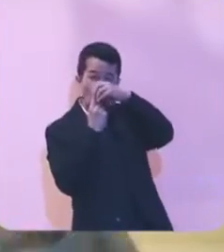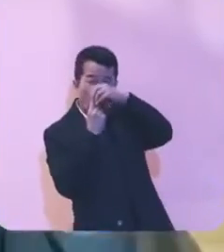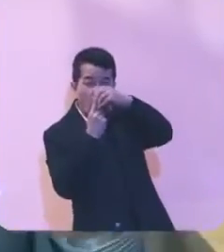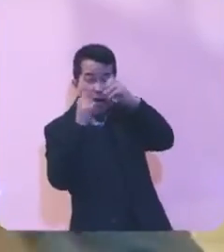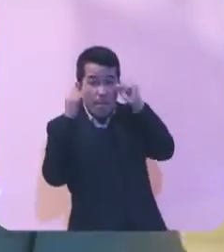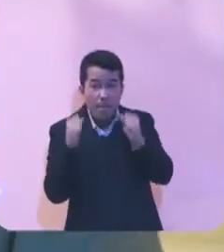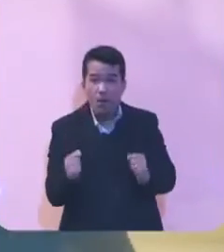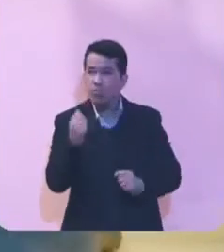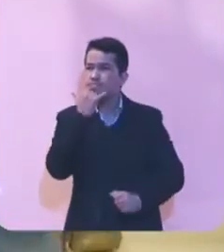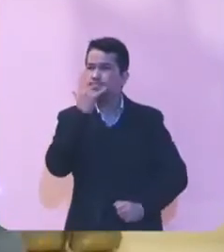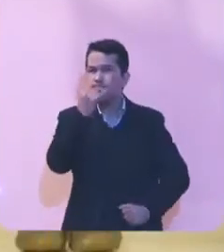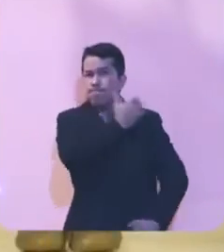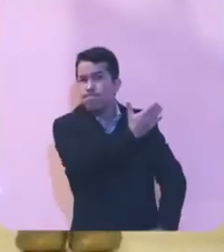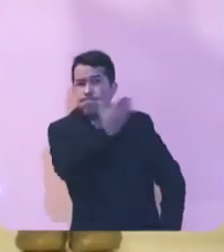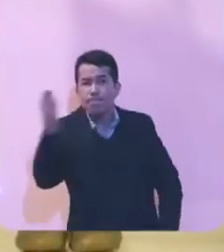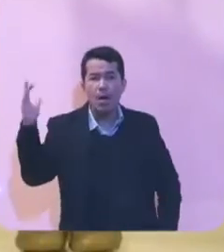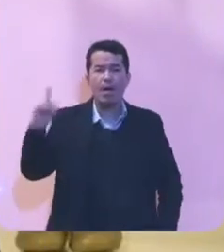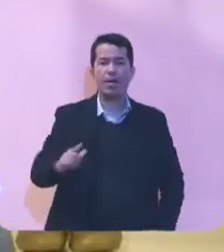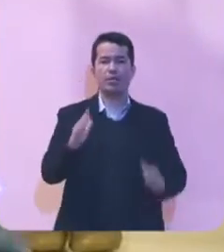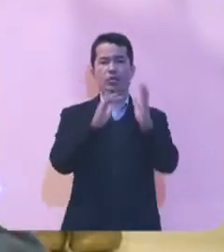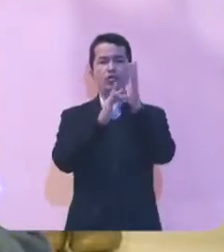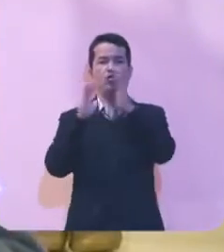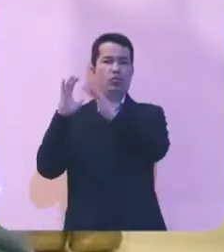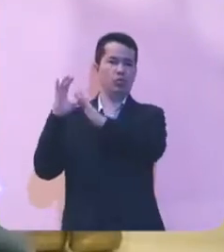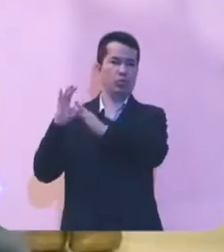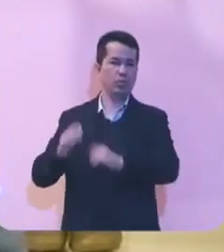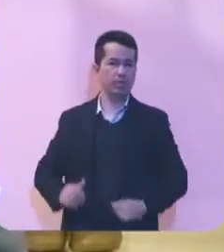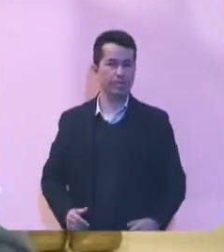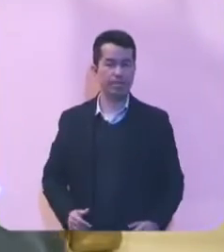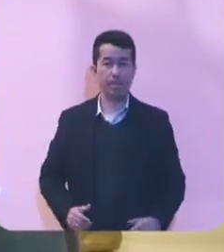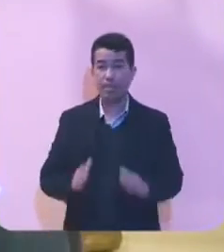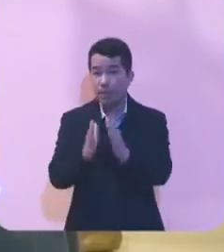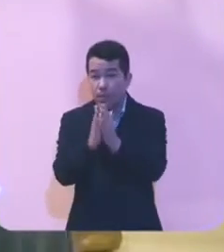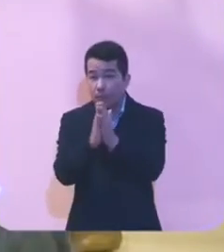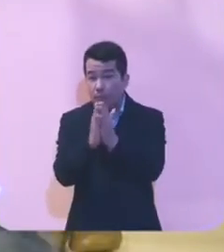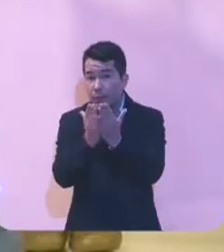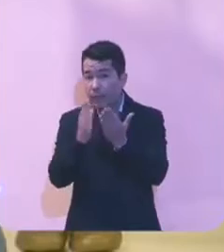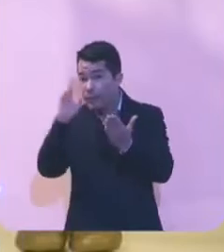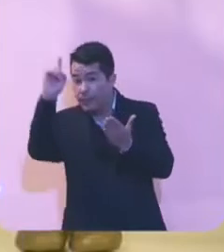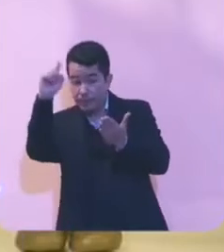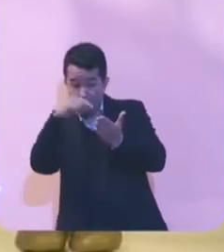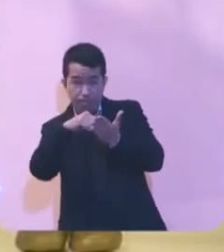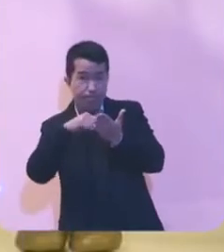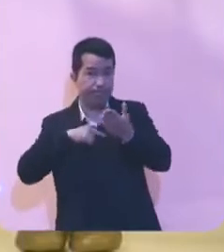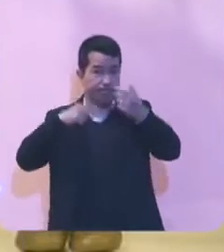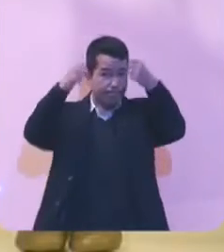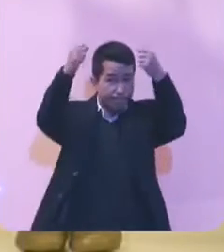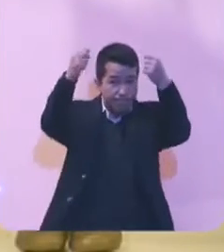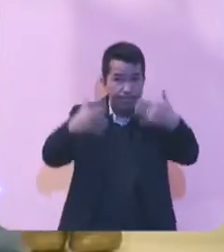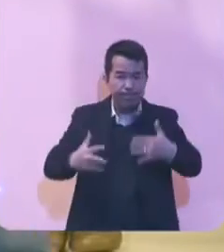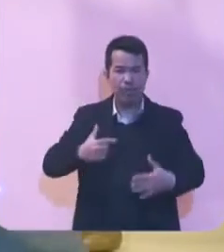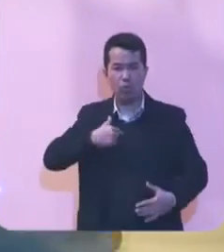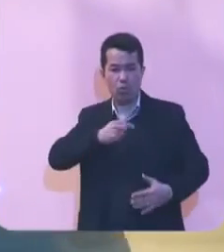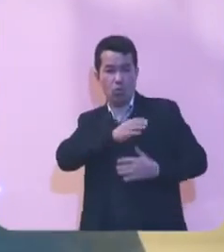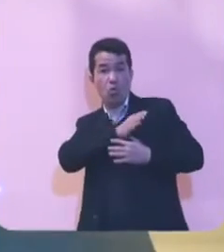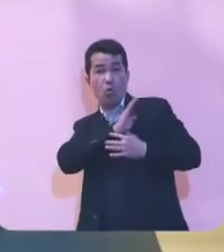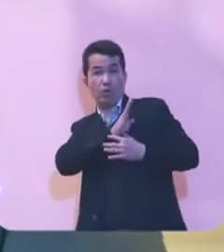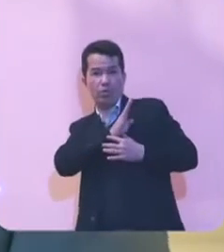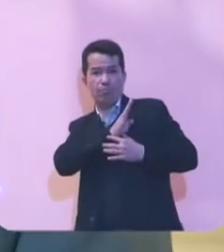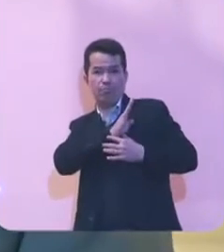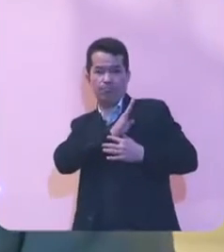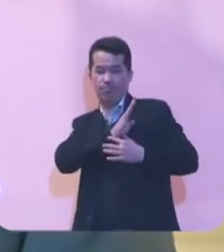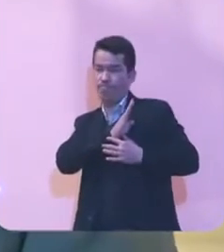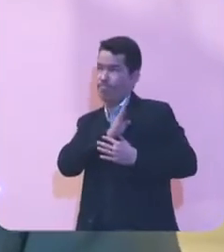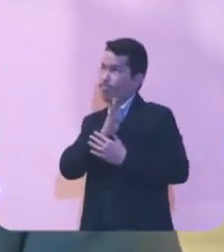é: Senhor, aceite não somente o nosso coração dedicado ao Senhor, mas aceite também a